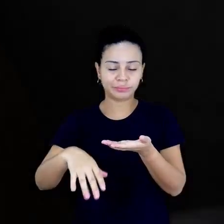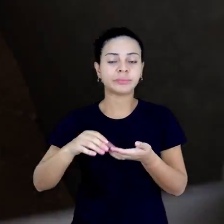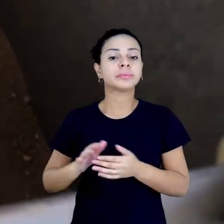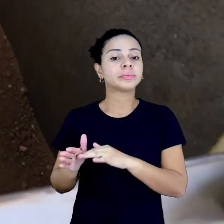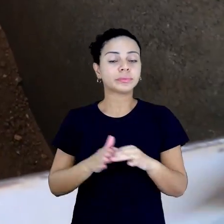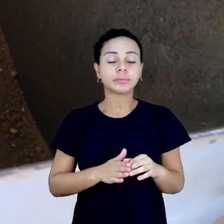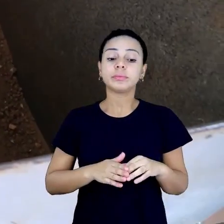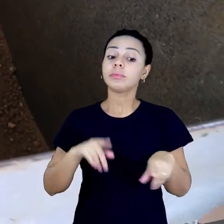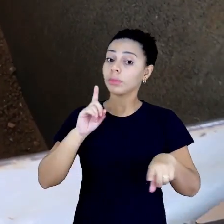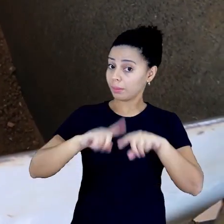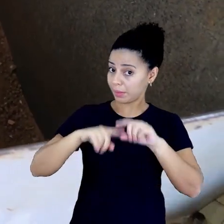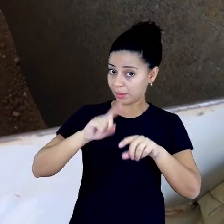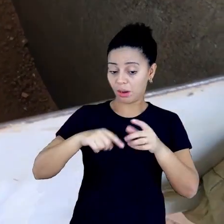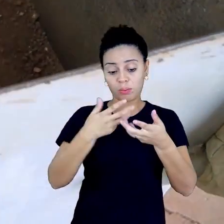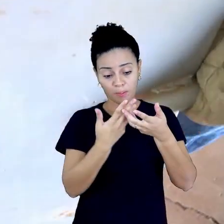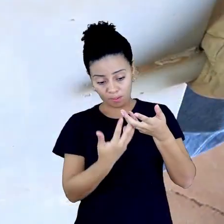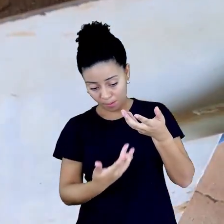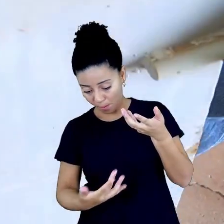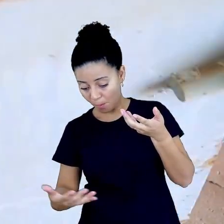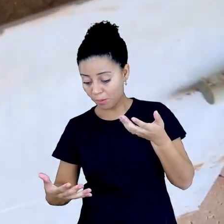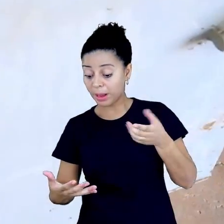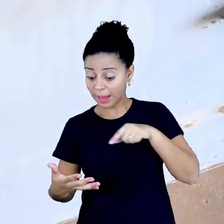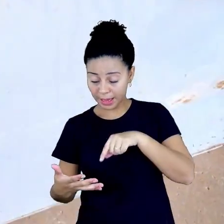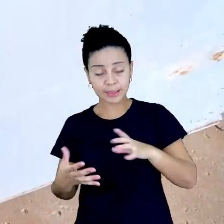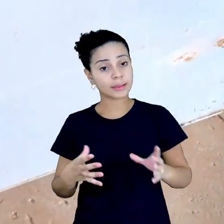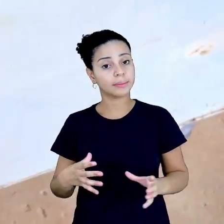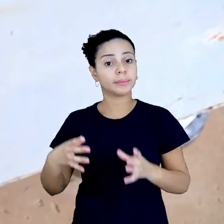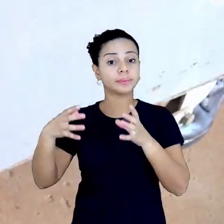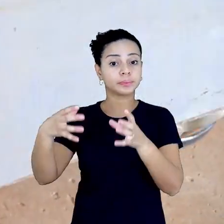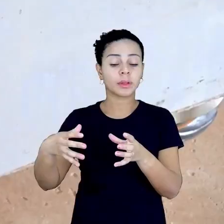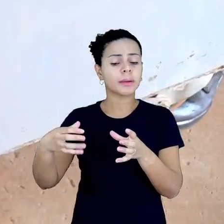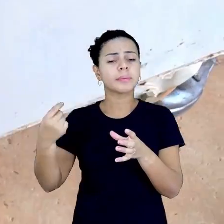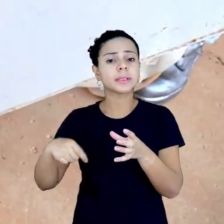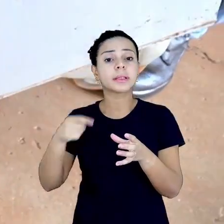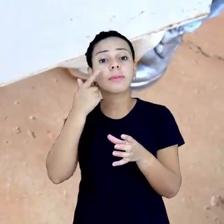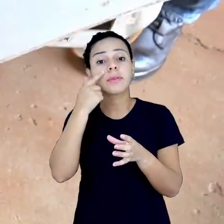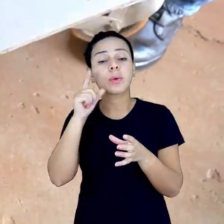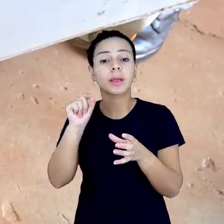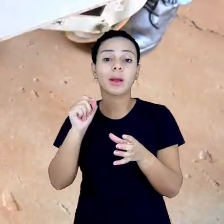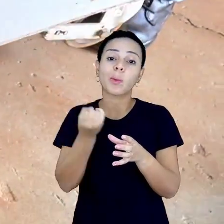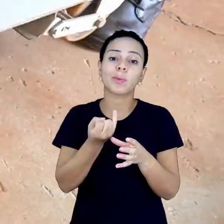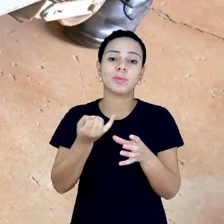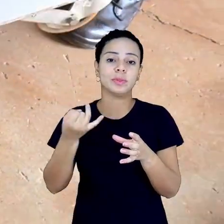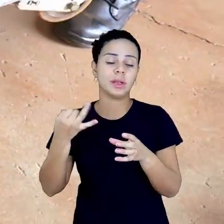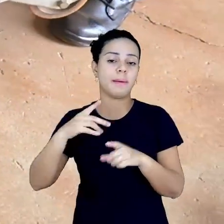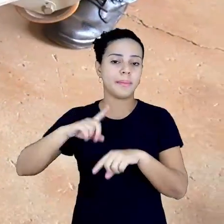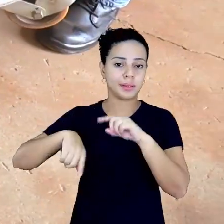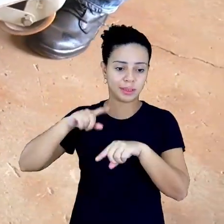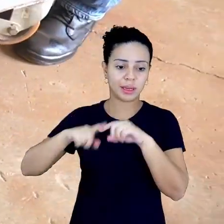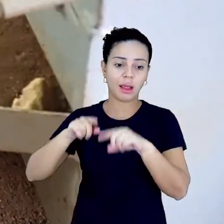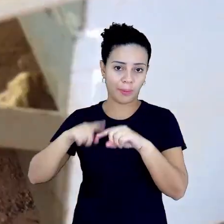desprezado. Do material passado na peneira de 76 mm, decidir sobre a quantidade